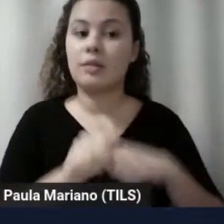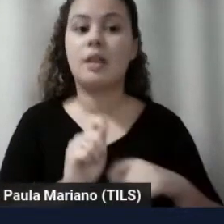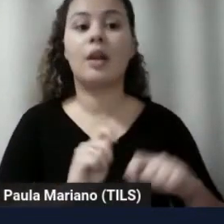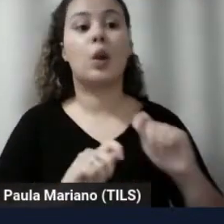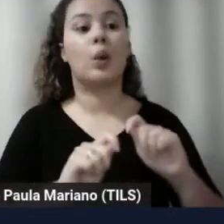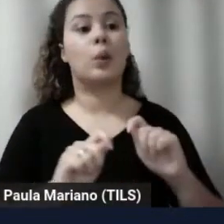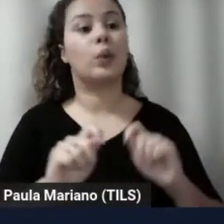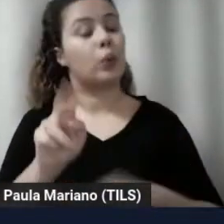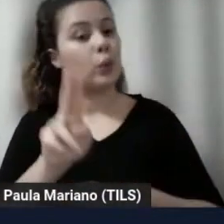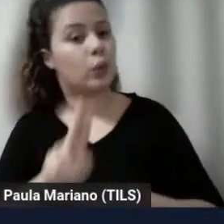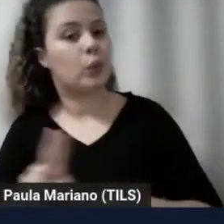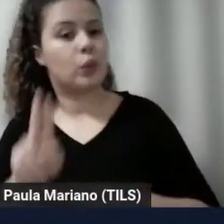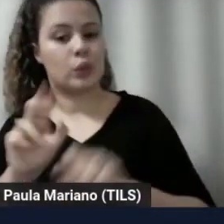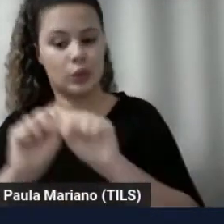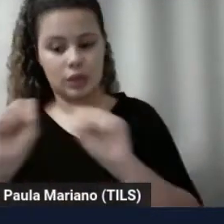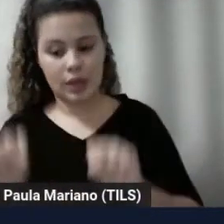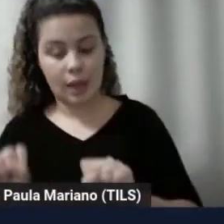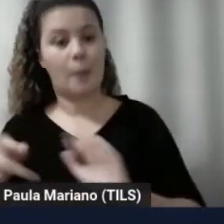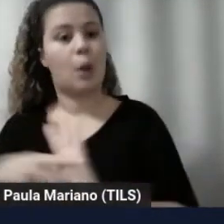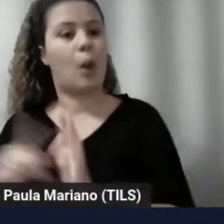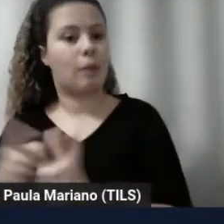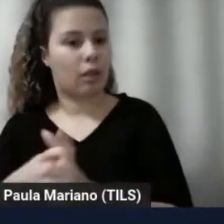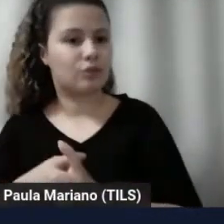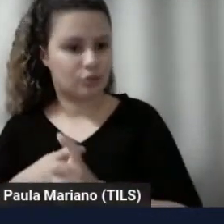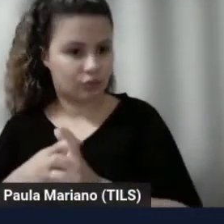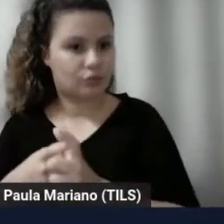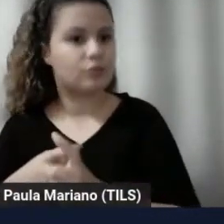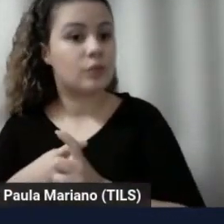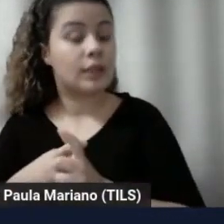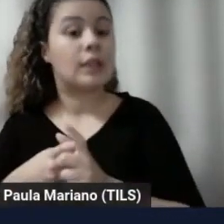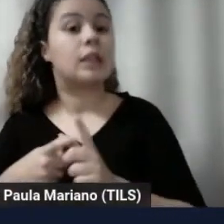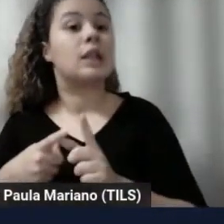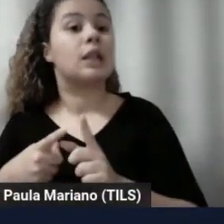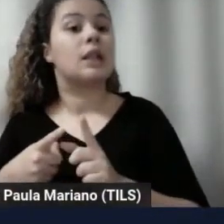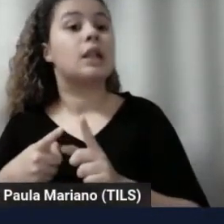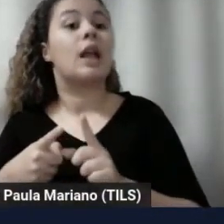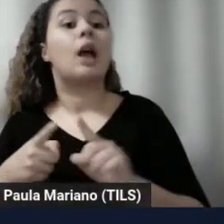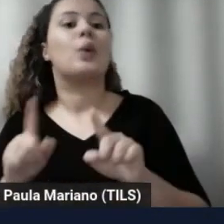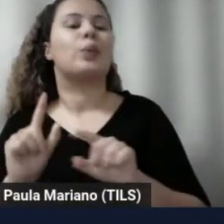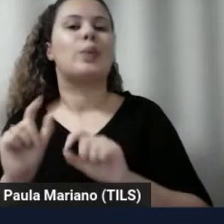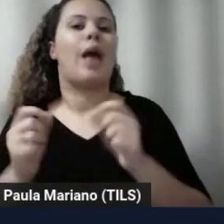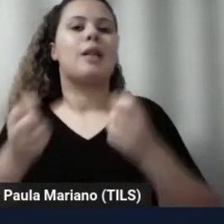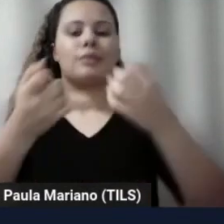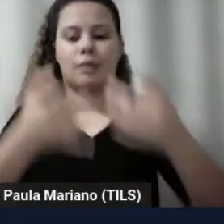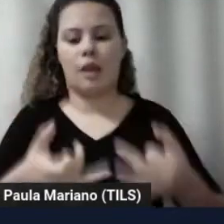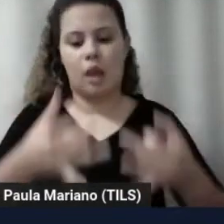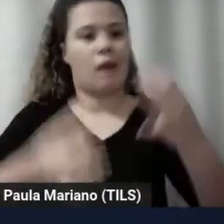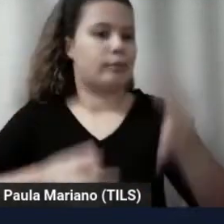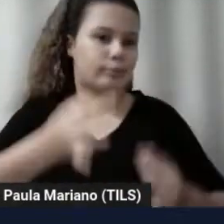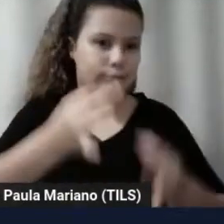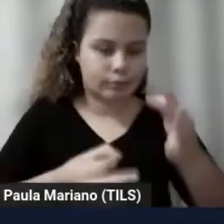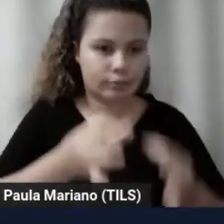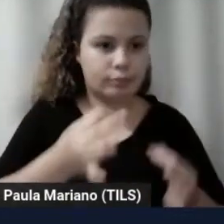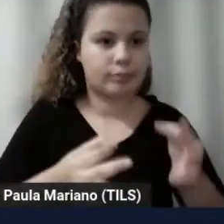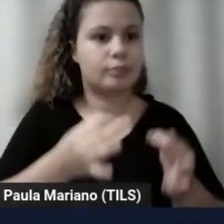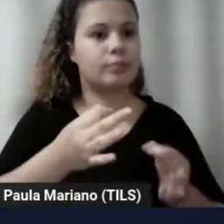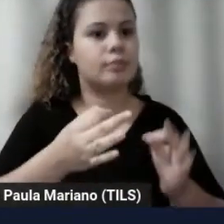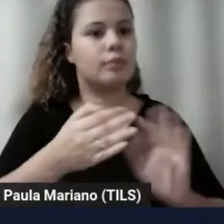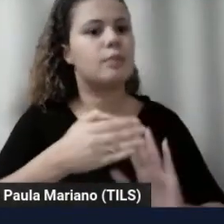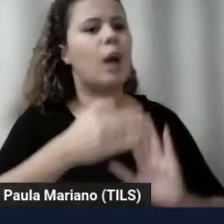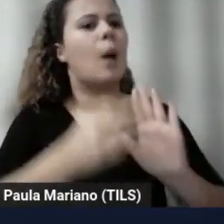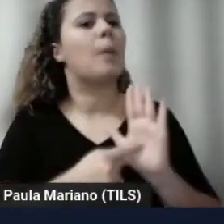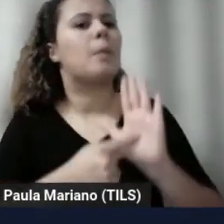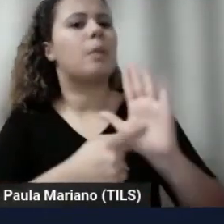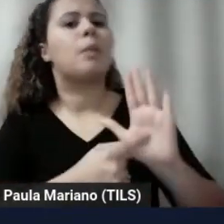o sistema da dívida como justificativa para grande